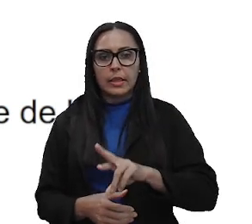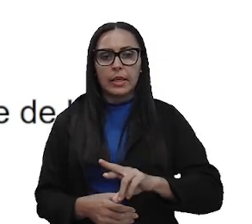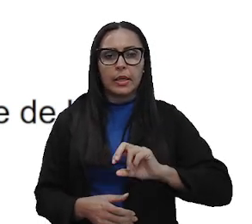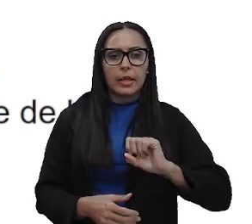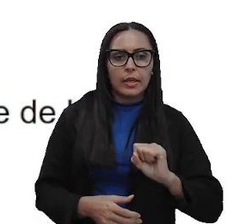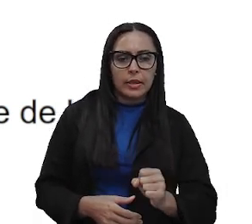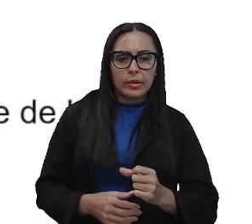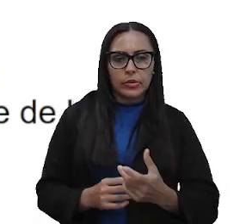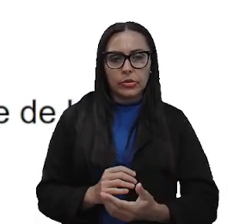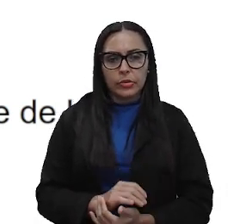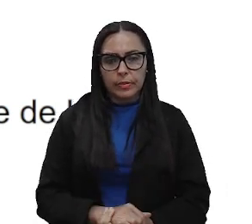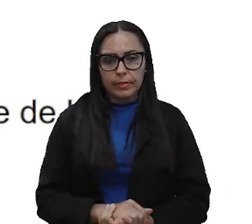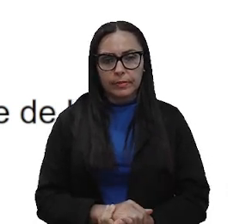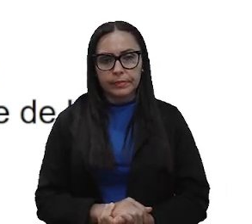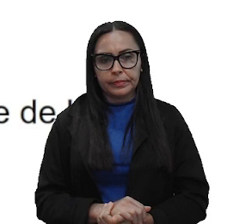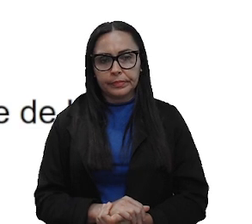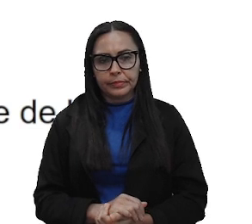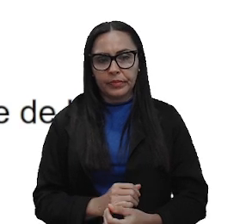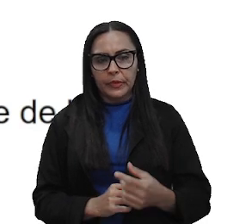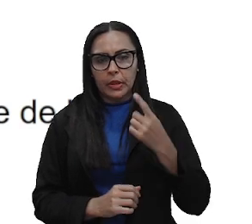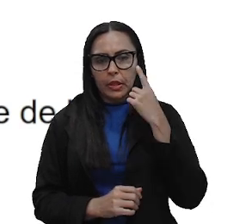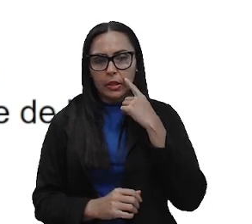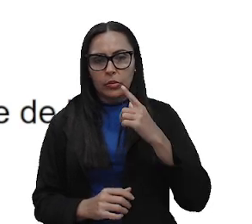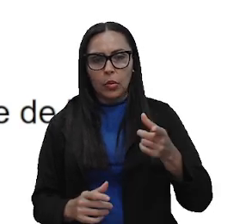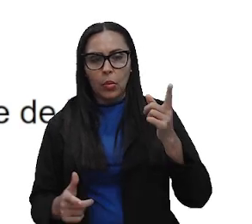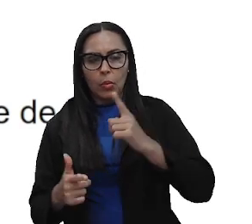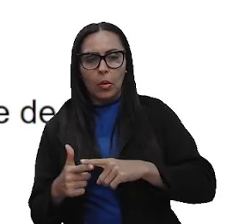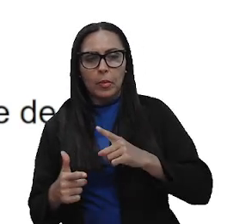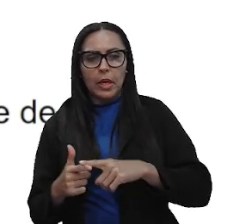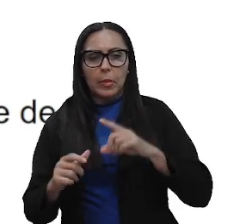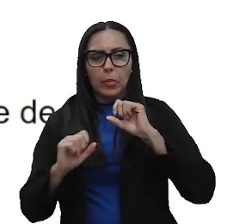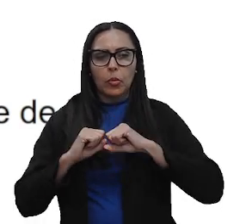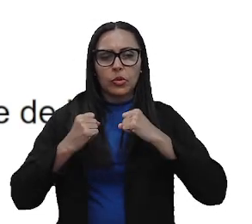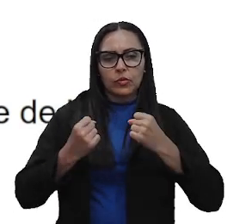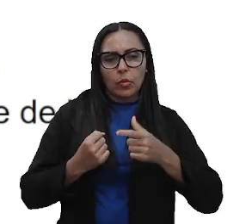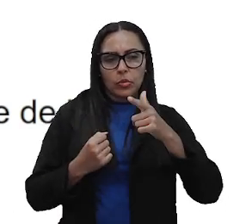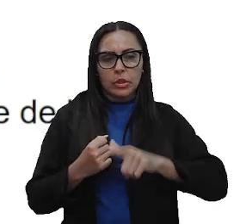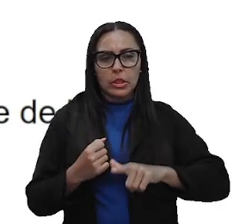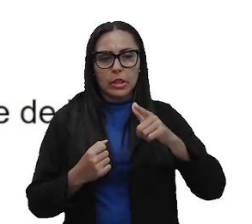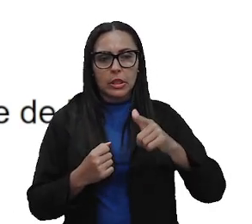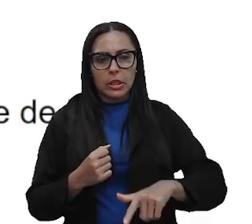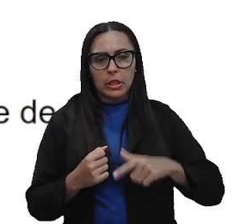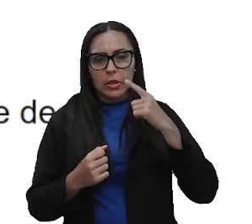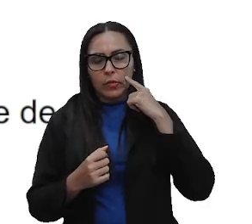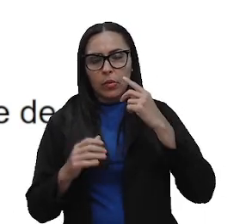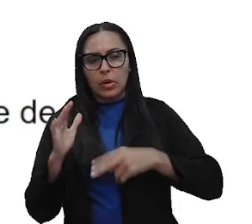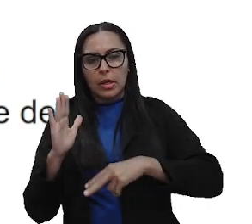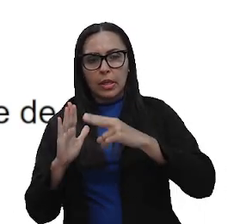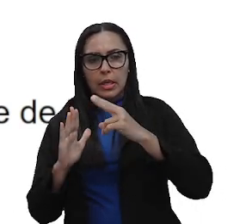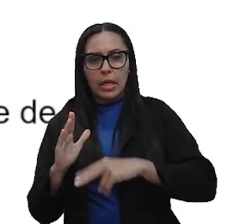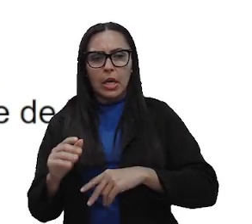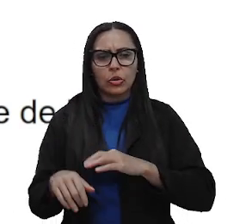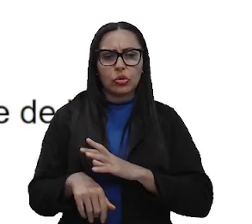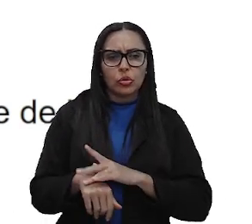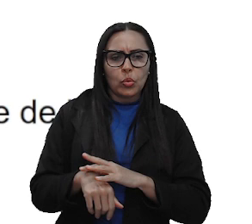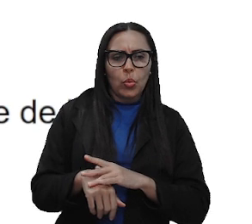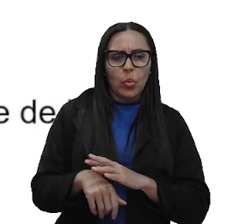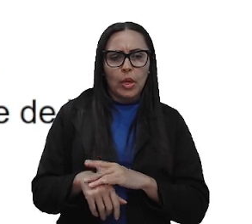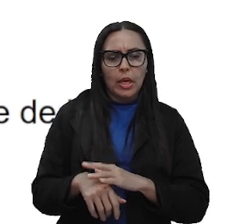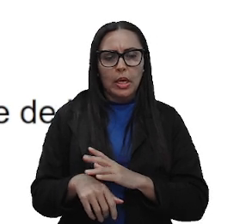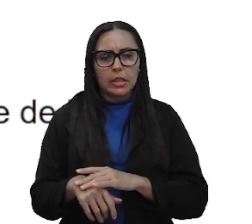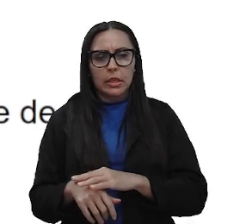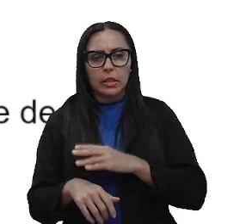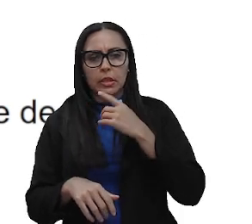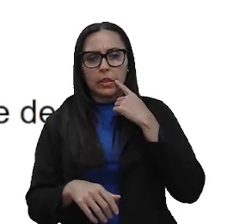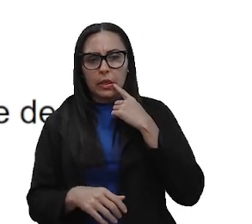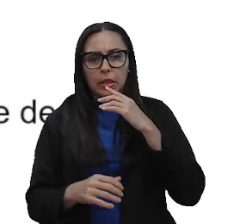regulamentadoras, as LER, que são lesão por esforço repetitivo, as doenças osteomolecular, relacionadas ao trabalho, que é a DORT,